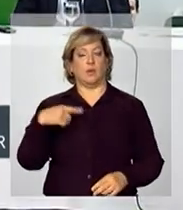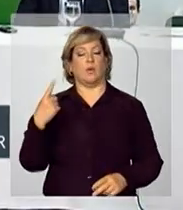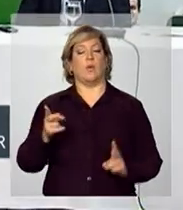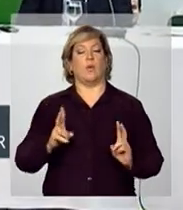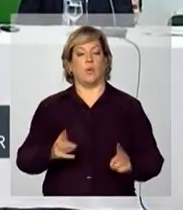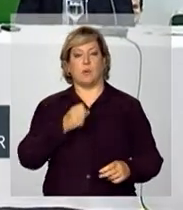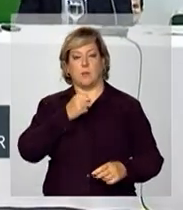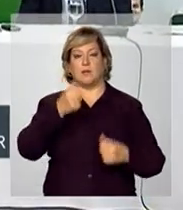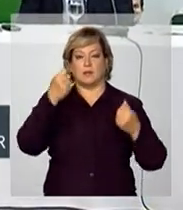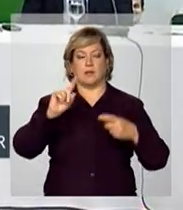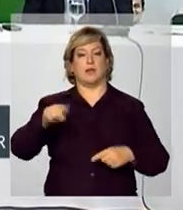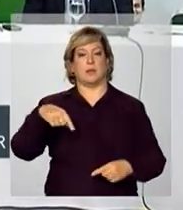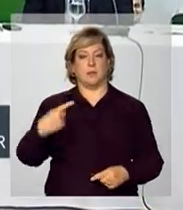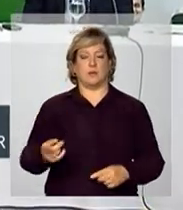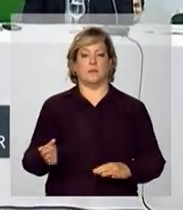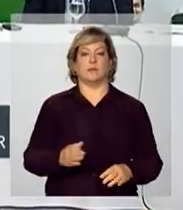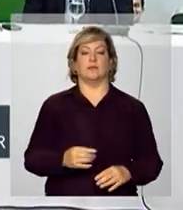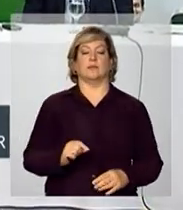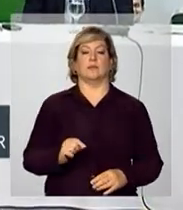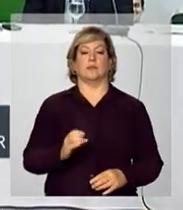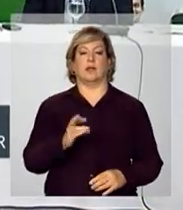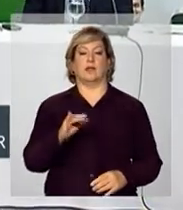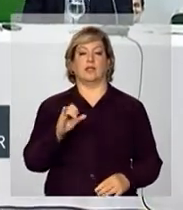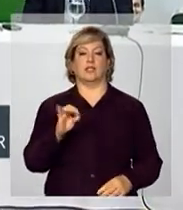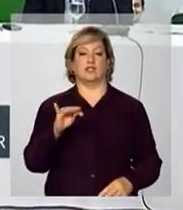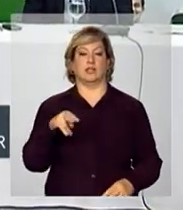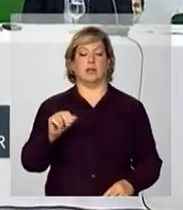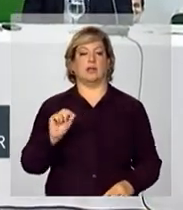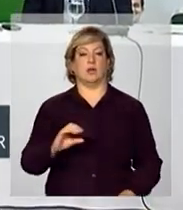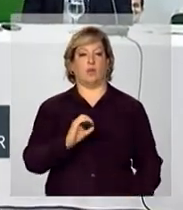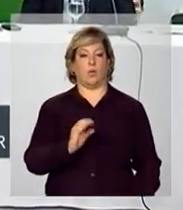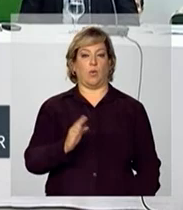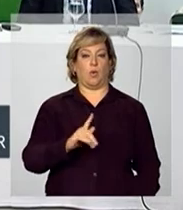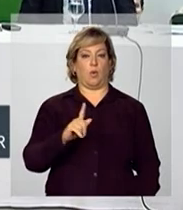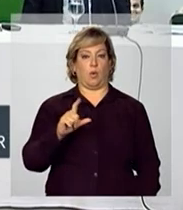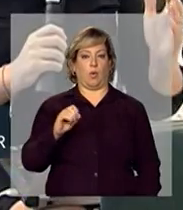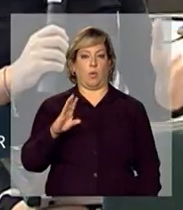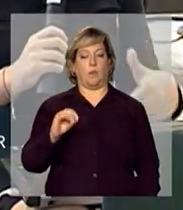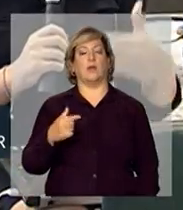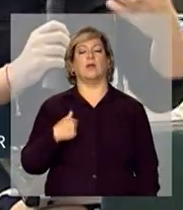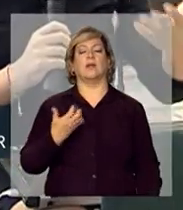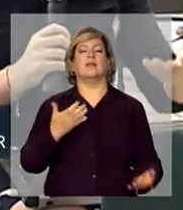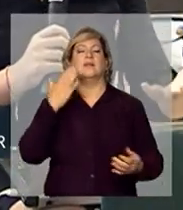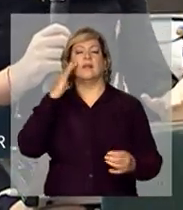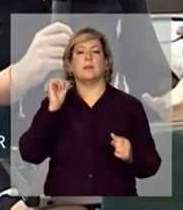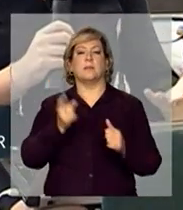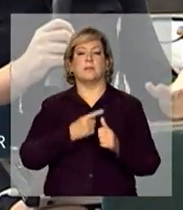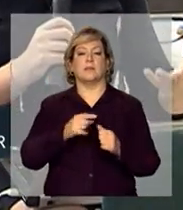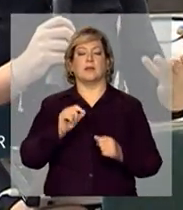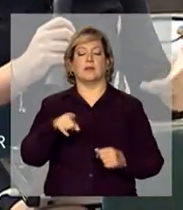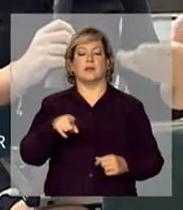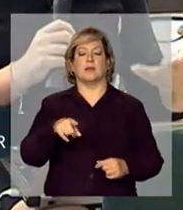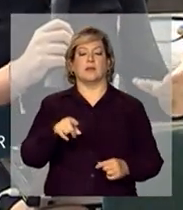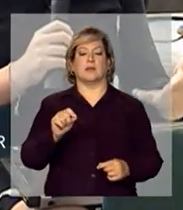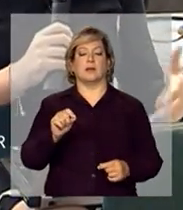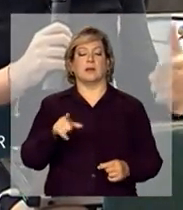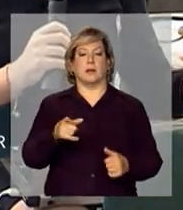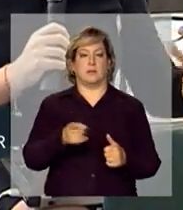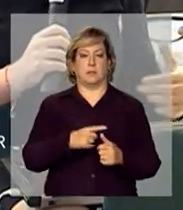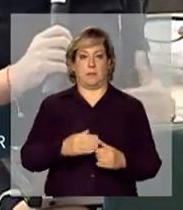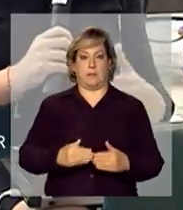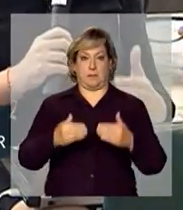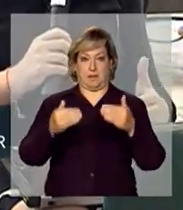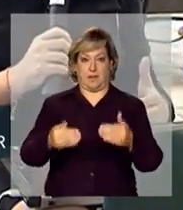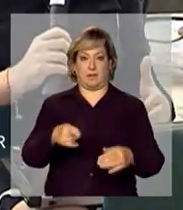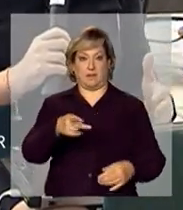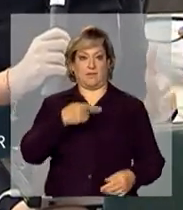esclarecimentos posteriores deixar em Bonfante do Globo eu queria entender o seguinte esse primeiro passo que o senhor fala falou hoje né